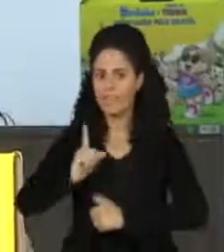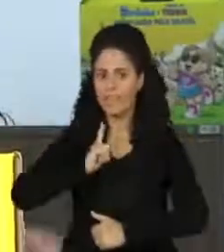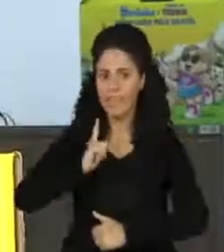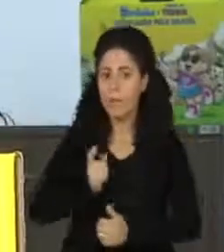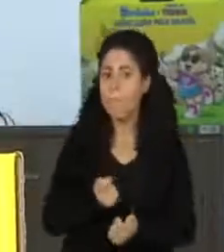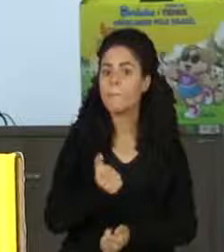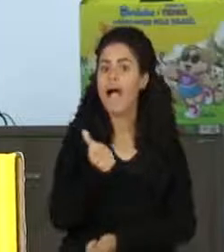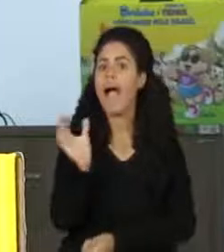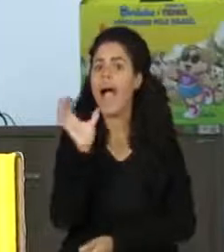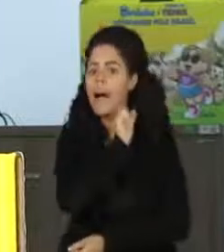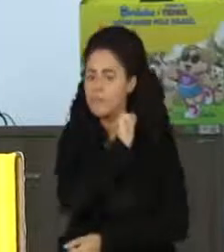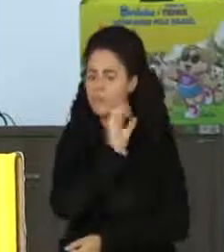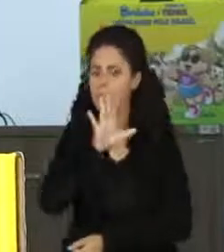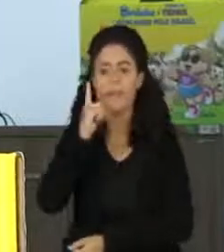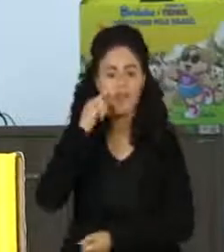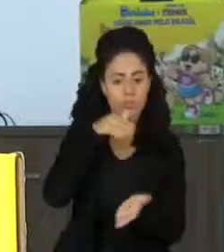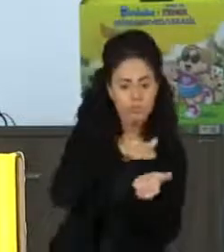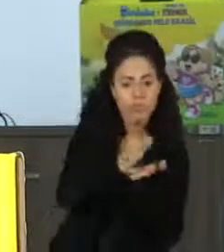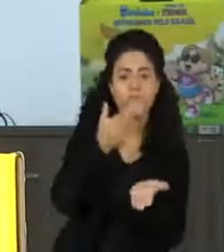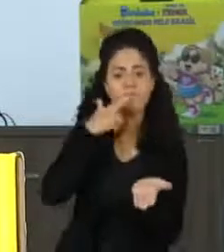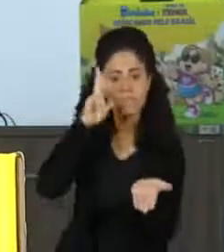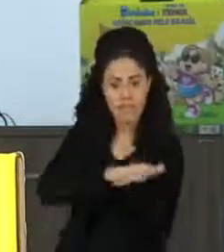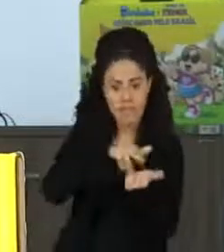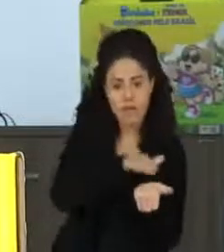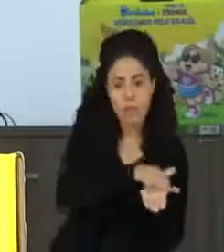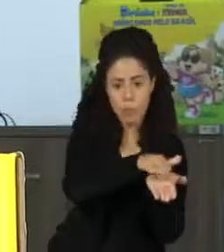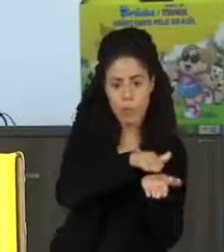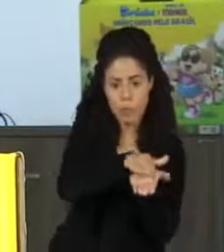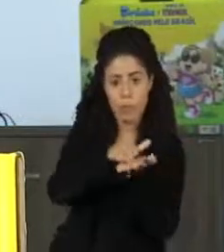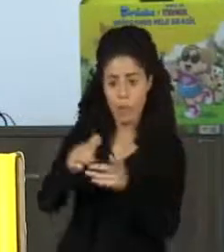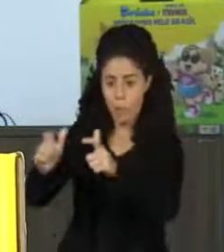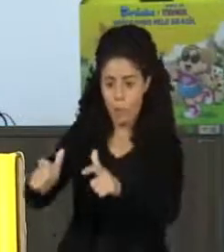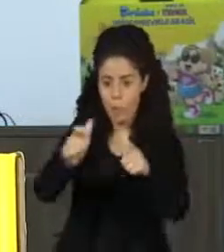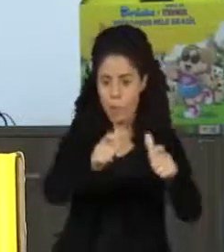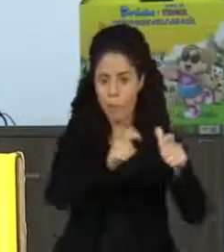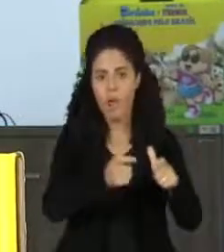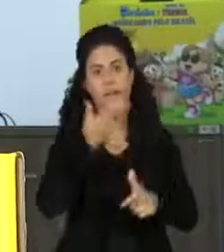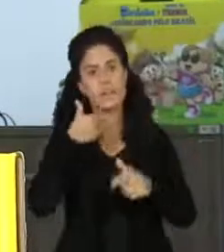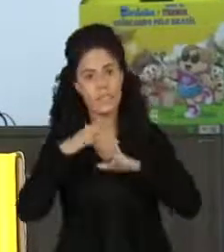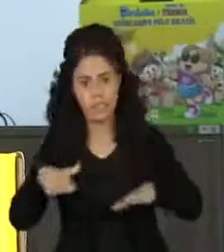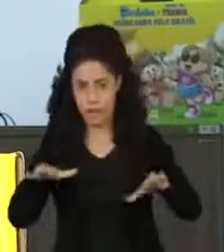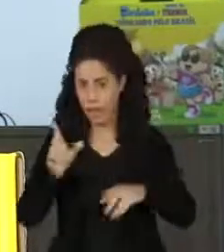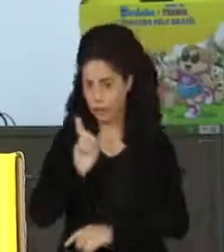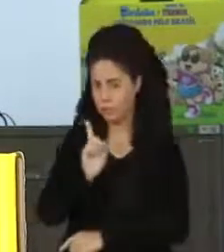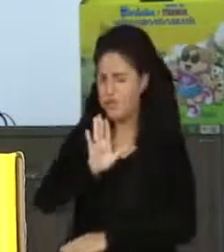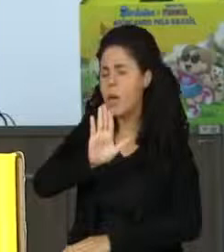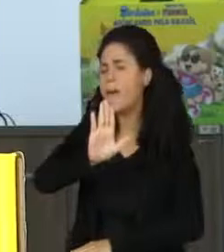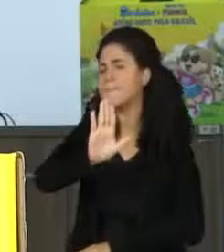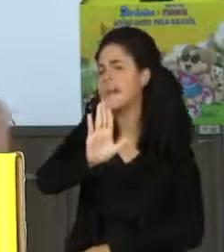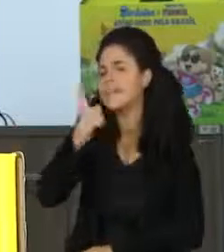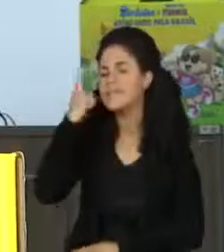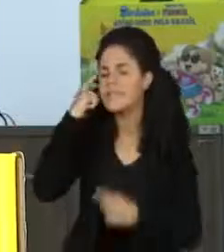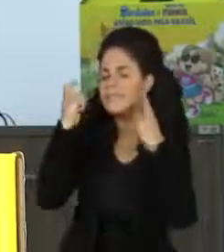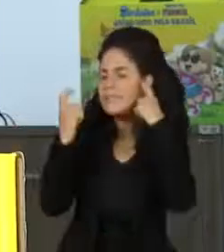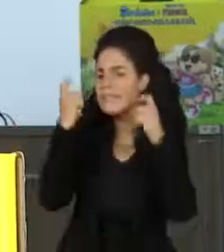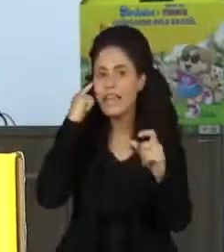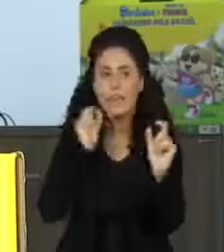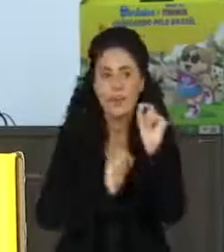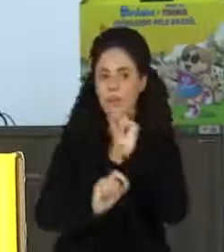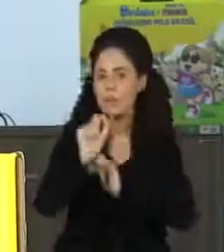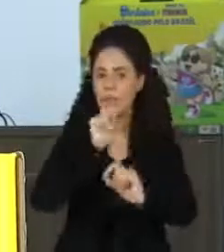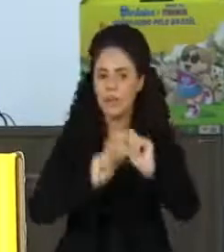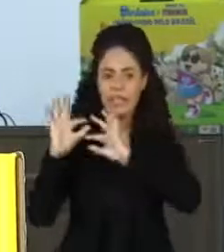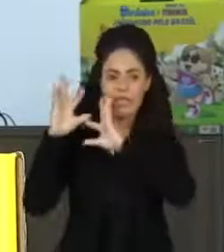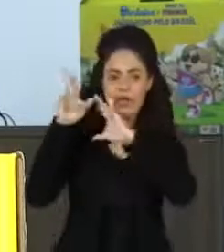guia vai ser enviado pelo correio para instituições e não para crianças. Mas a ideia é que ele chegue